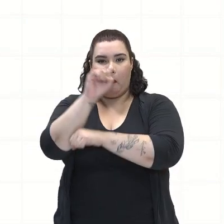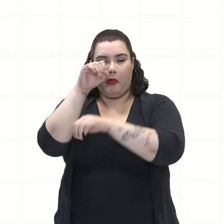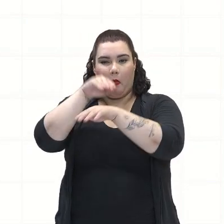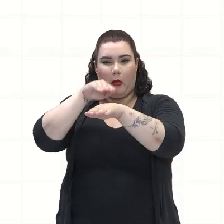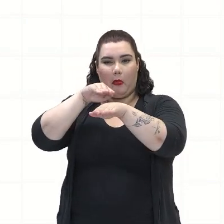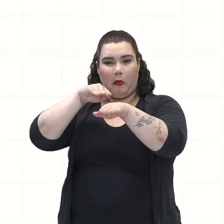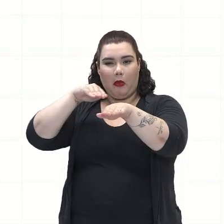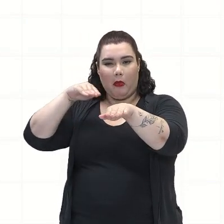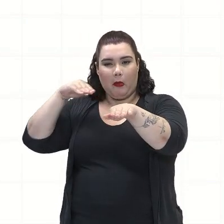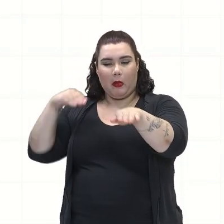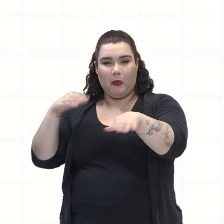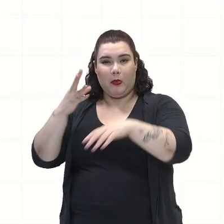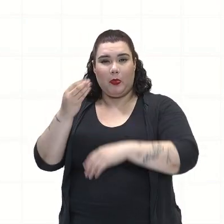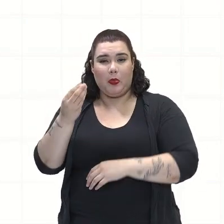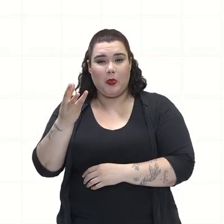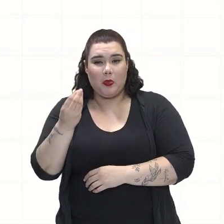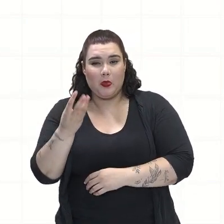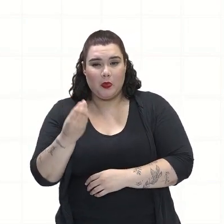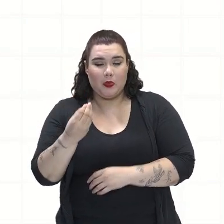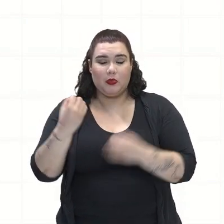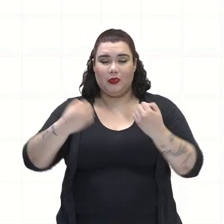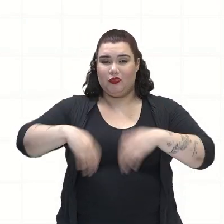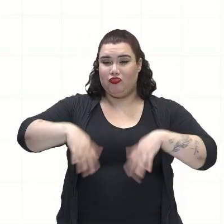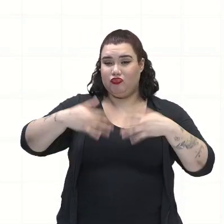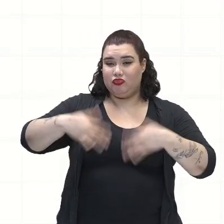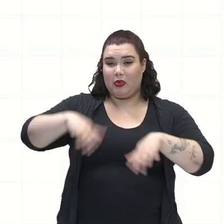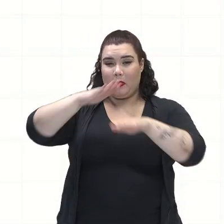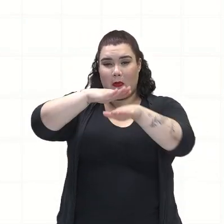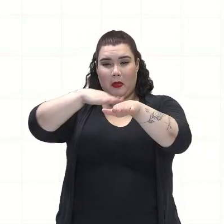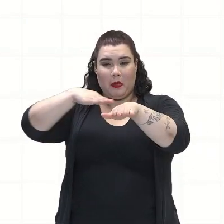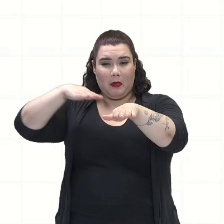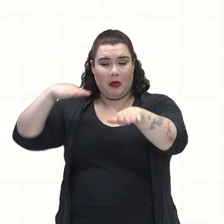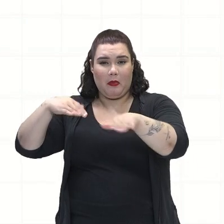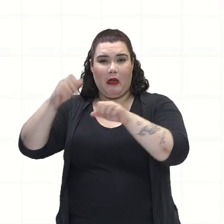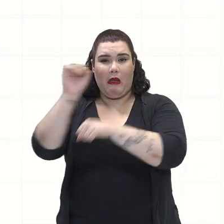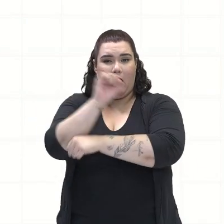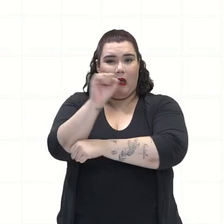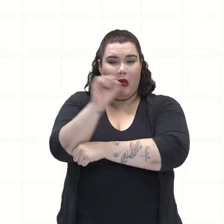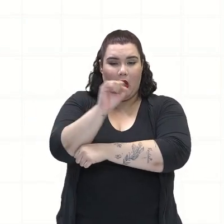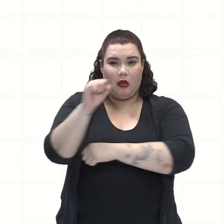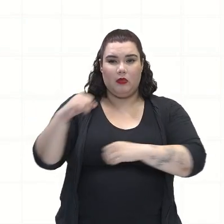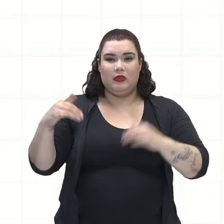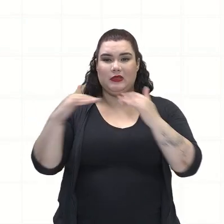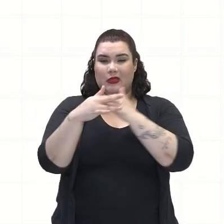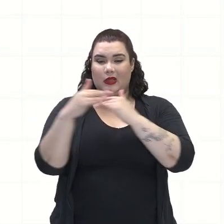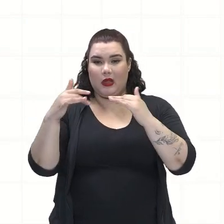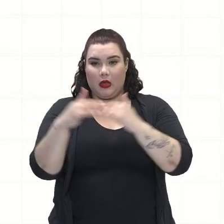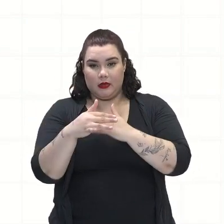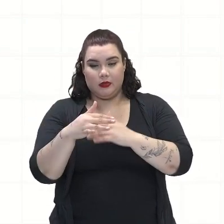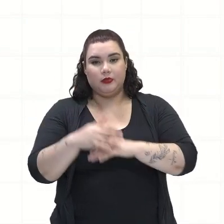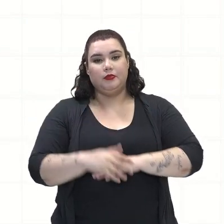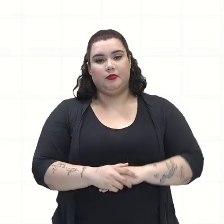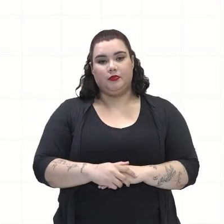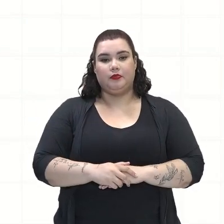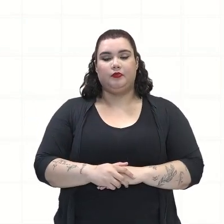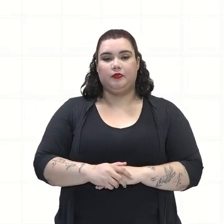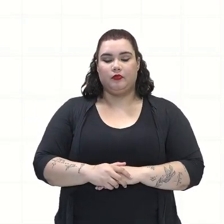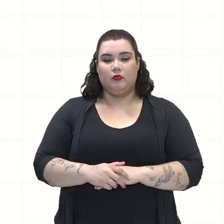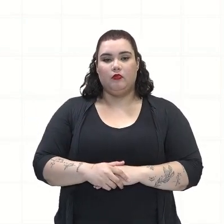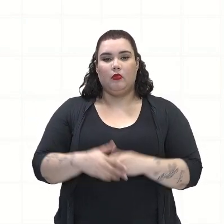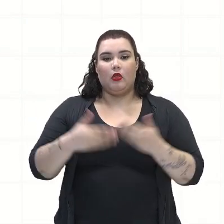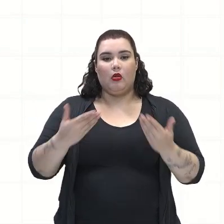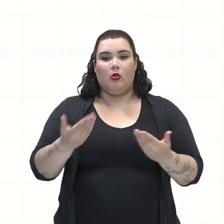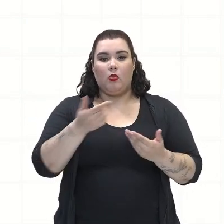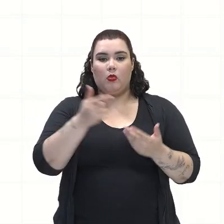pelo grande número de carros, de veículos nas vias urbanas ali, né? A gente tem então na próxima tela, a gente vai ver outra informação